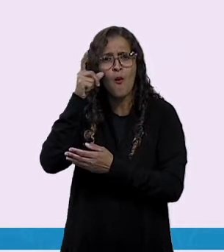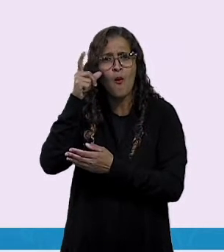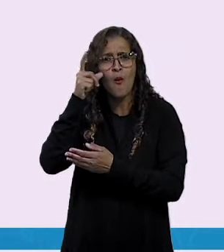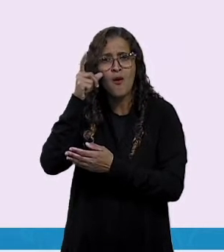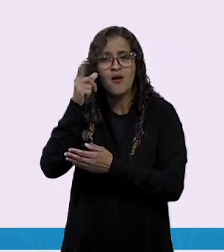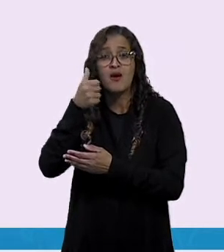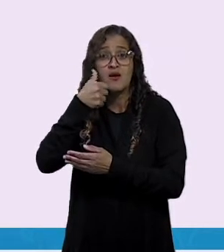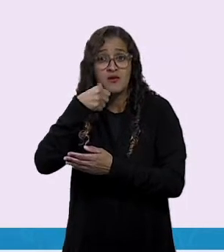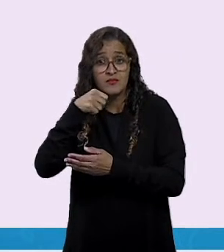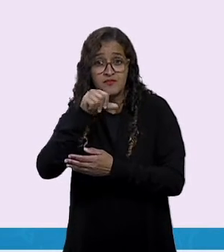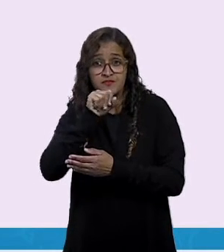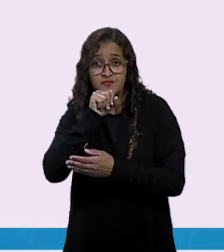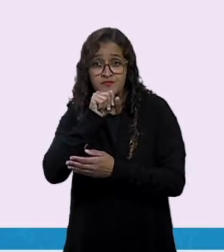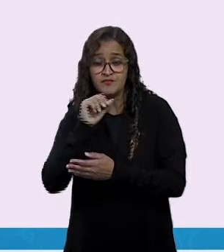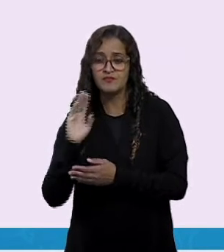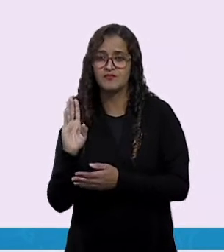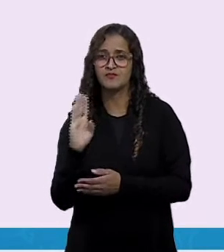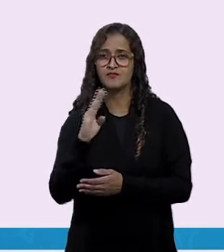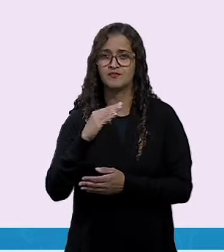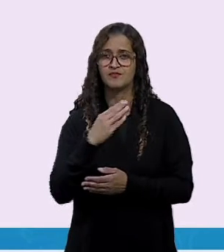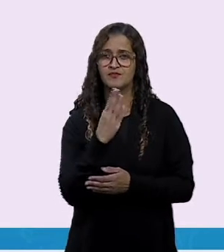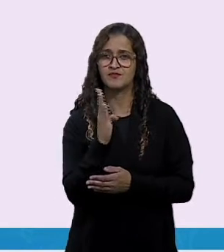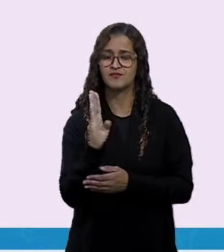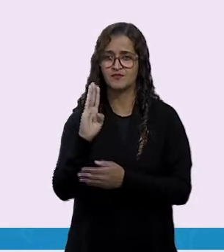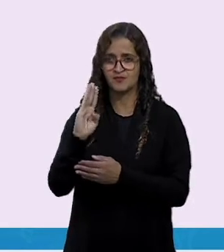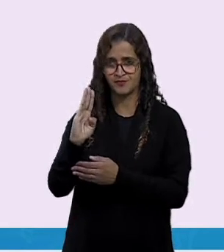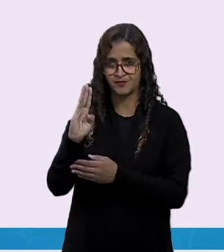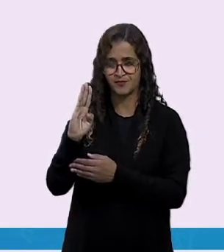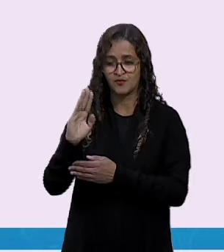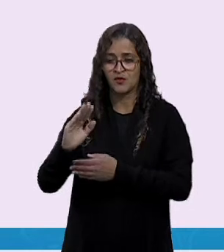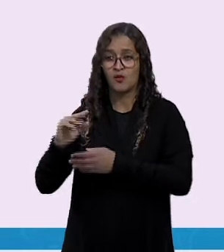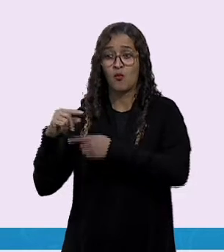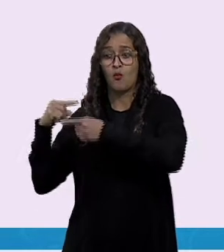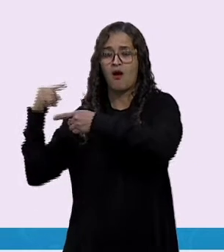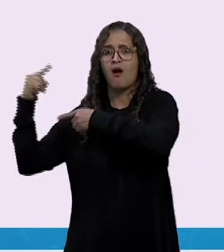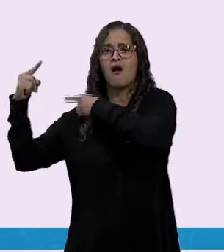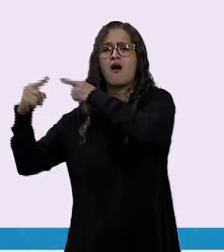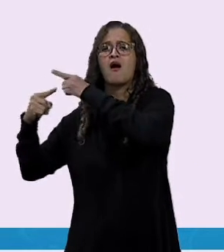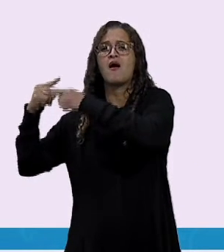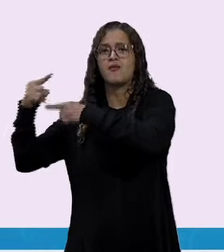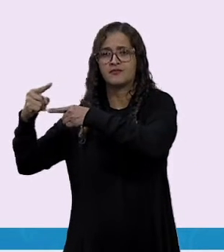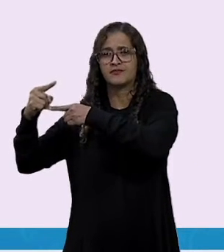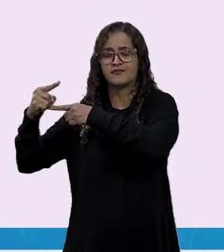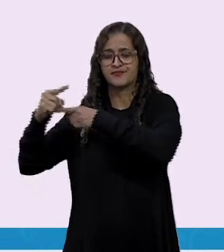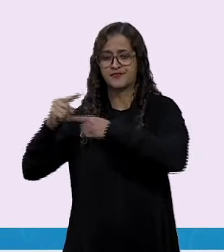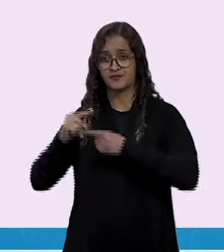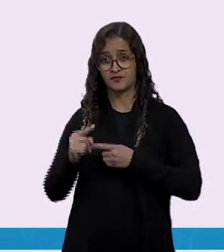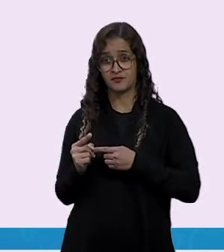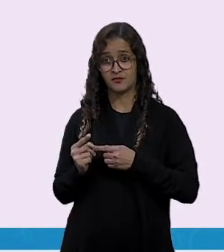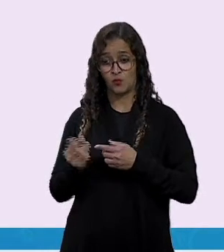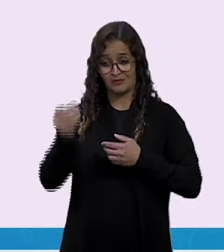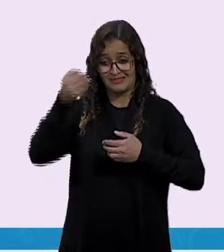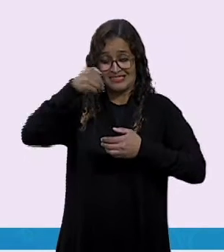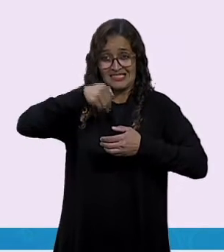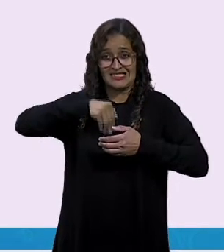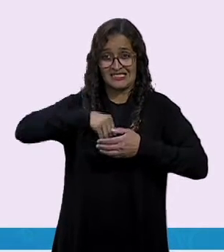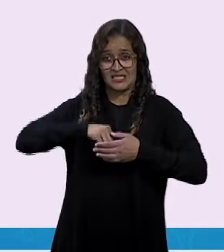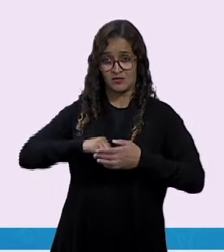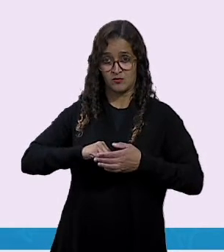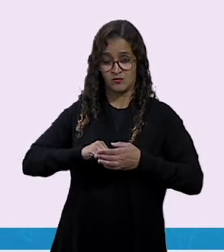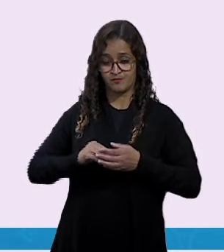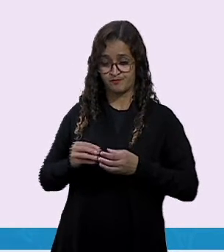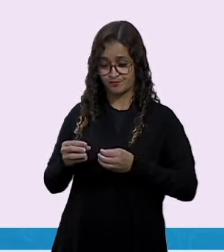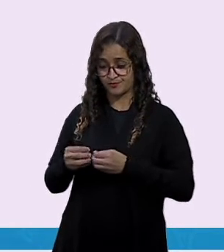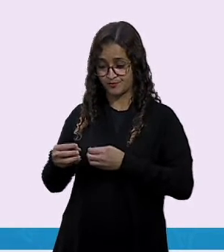A mãe, tubarão, tem aquele processo de reprodução, os ovos ficam dentro dela, o